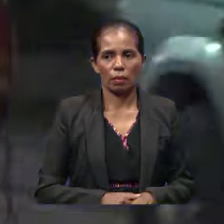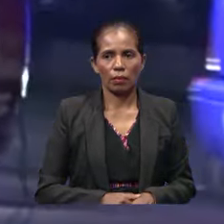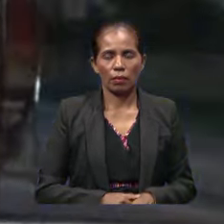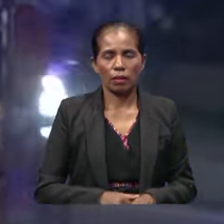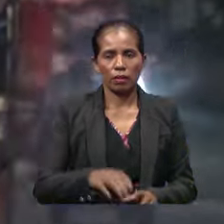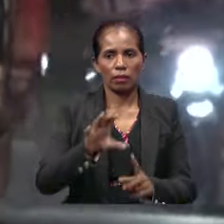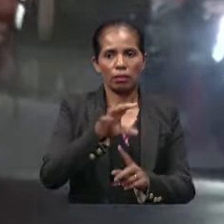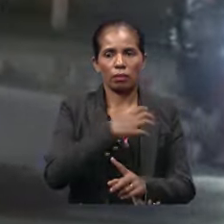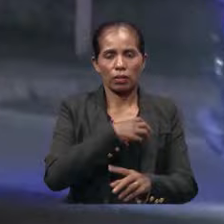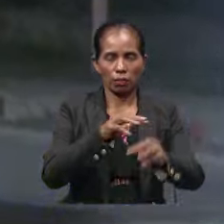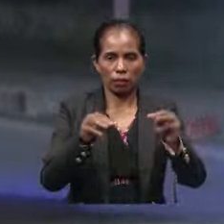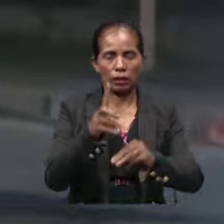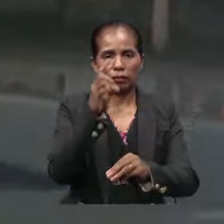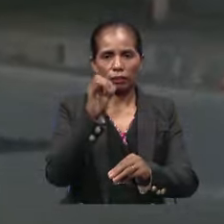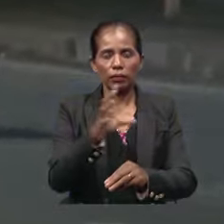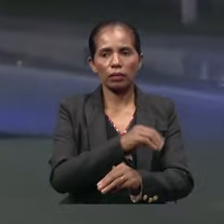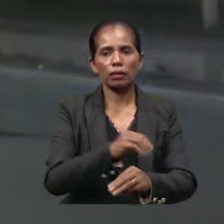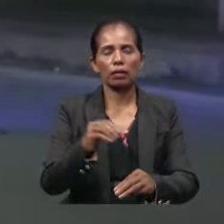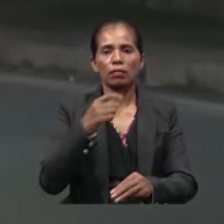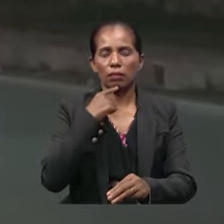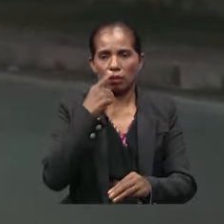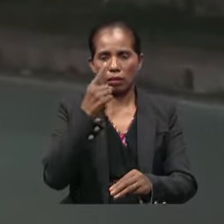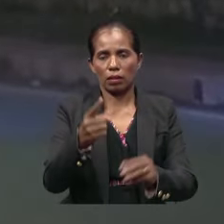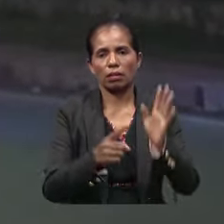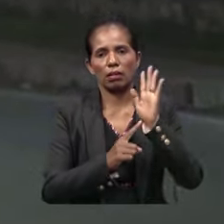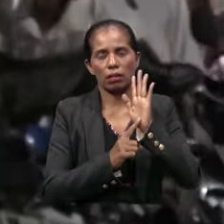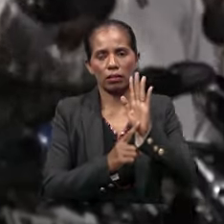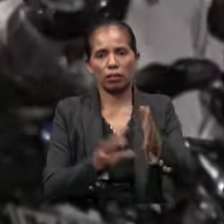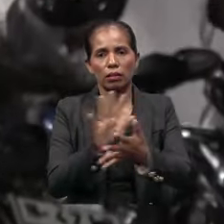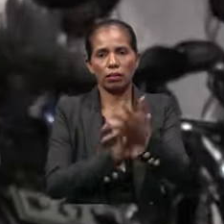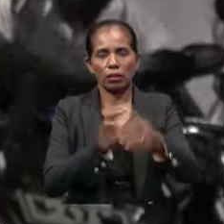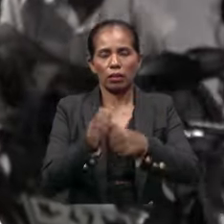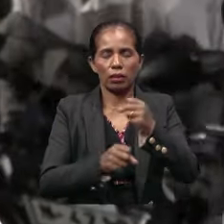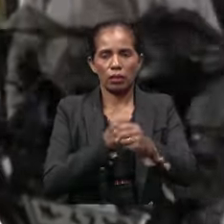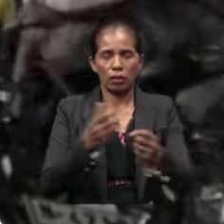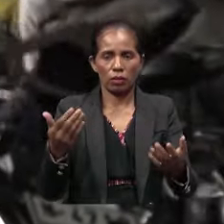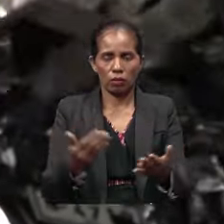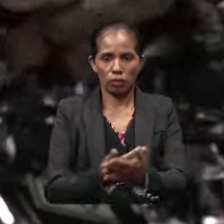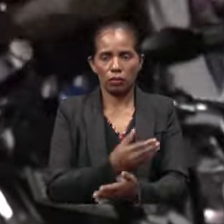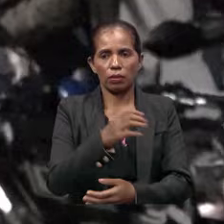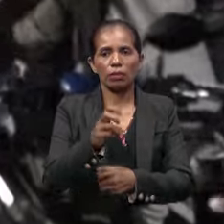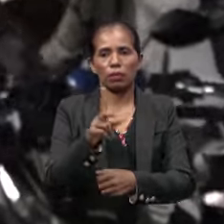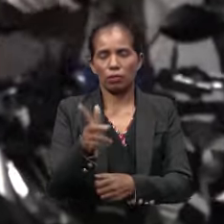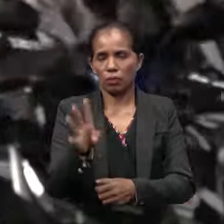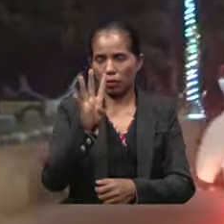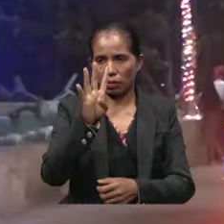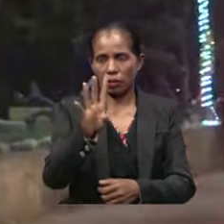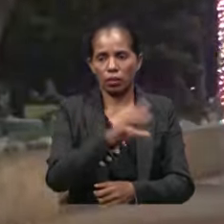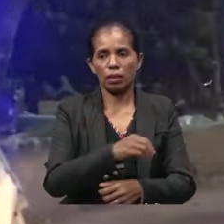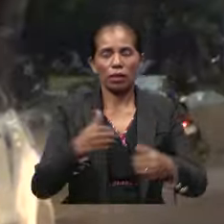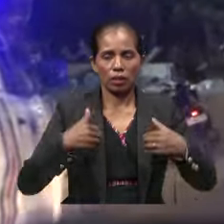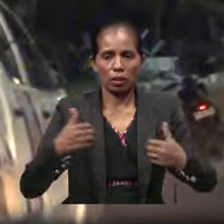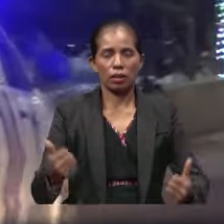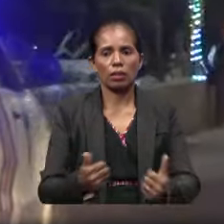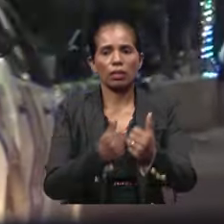Comandante Pentel Município de Ilha e Superintendente CF Orlando Gomes informa e a celebração Tinantuan troca Tinanfon Rio Roron Resinghat, moço acidente de